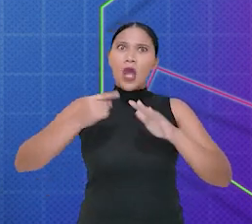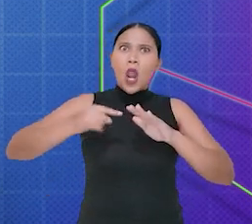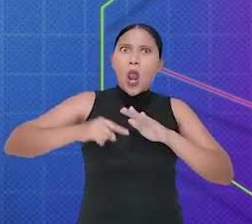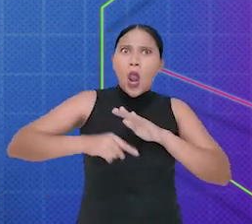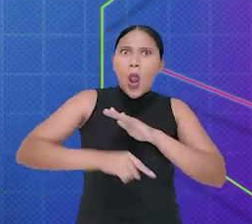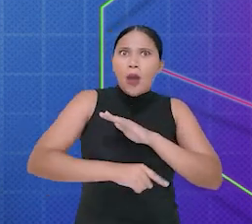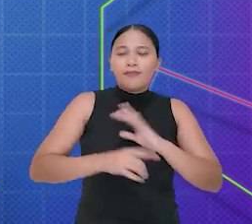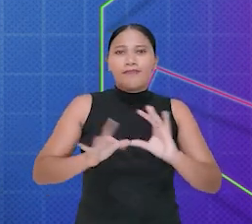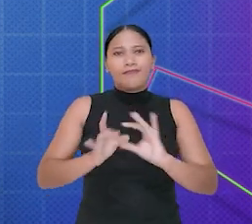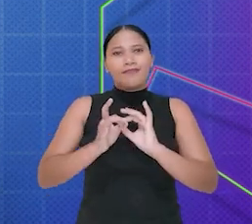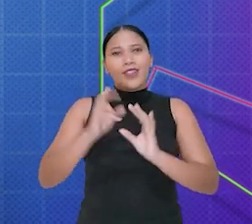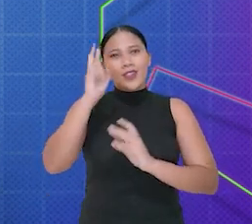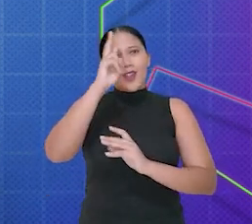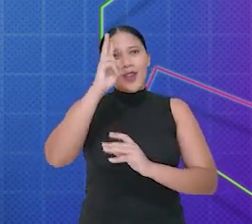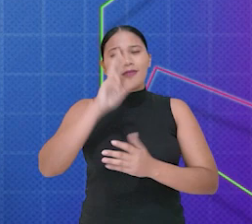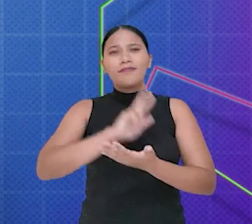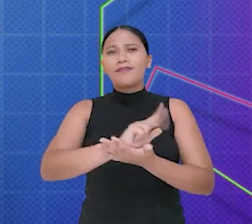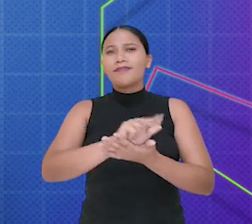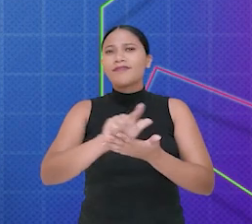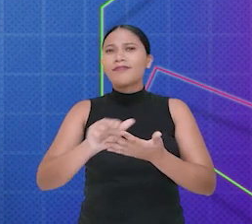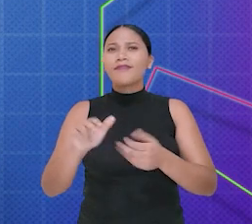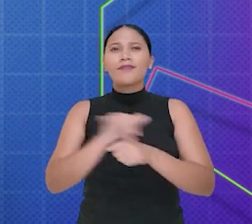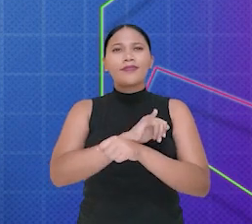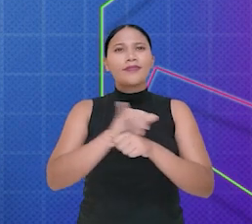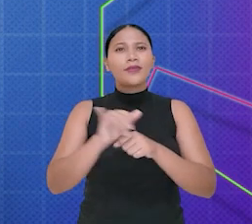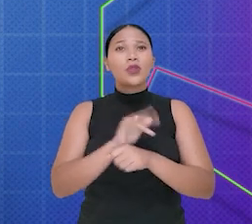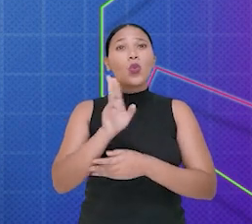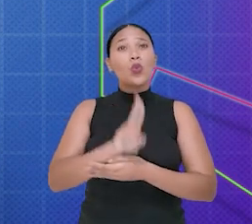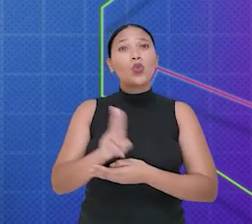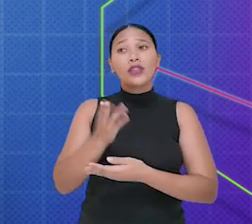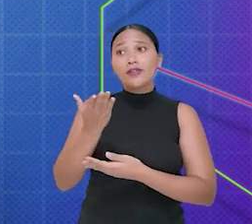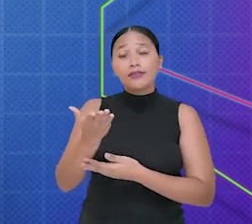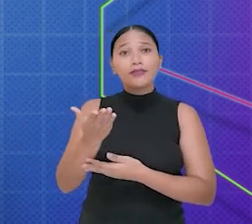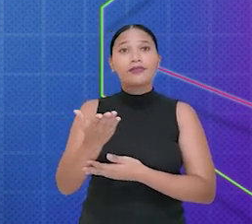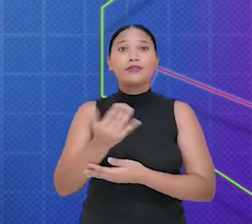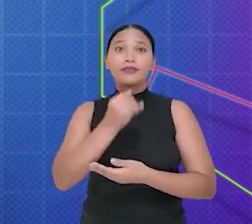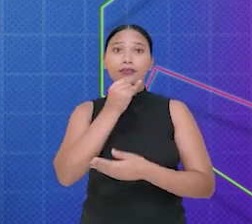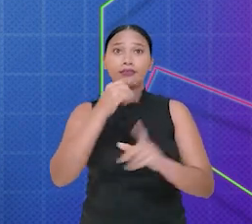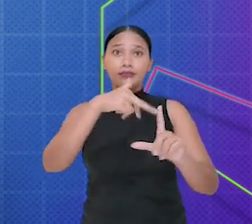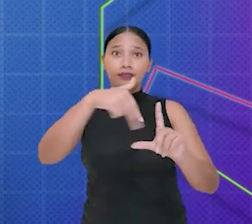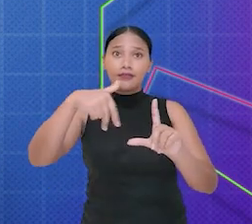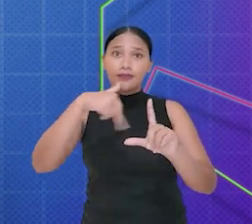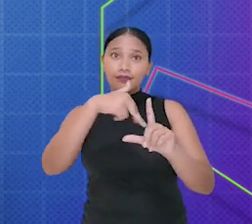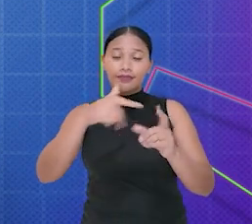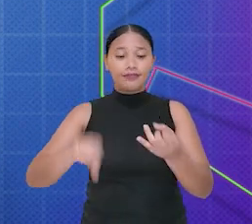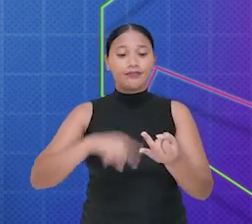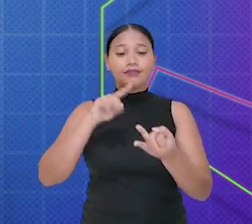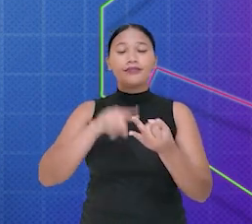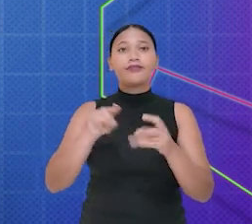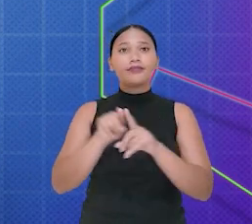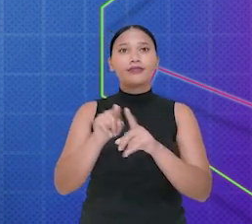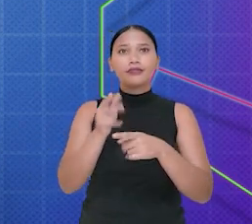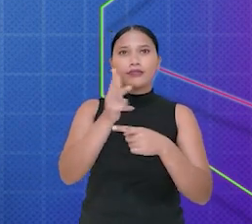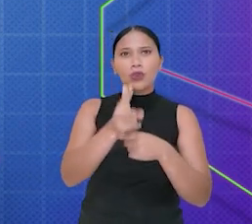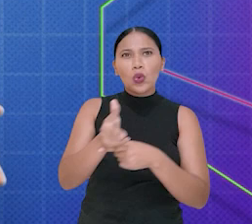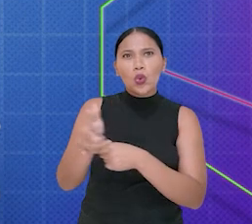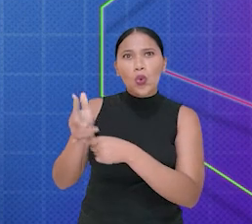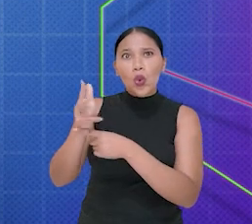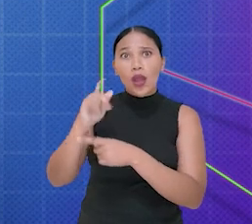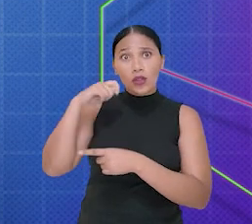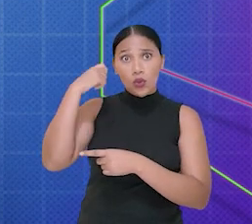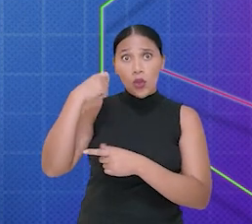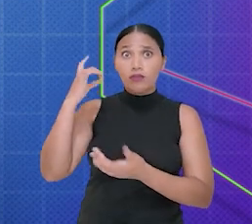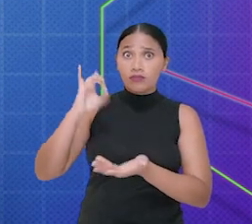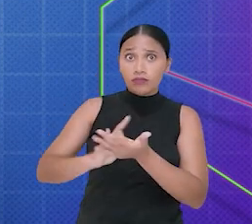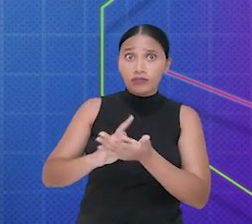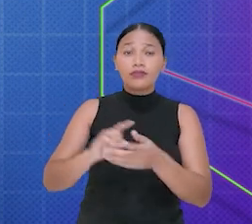aumentar a imersão de um jogo na história. Existem diversas formas de se utilizar cutscenes, como animações de desenho animado, cenas filmadas com